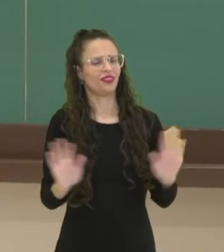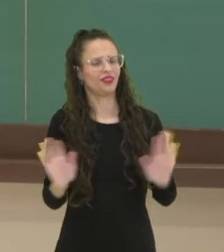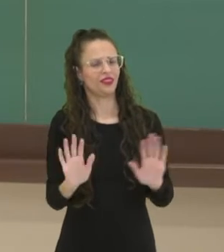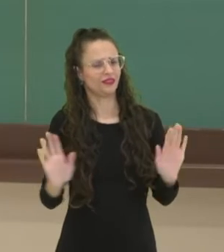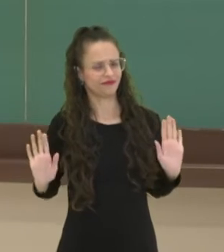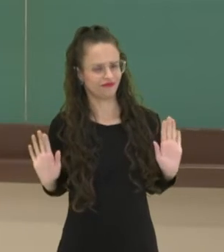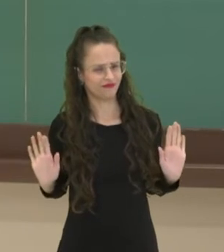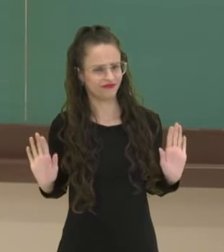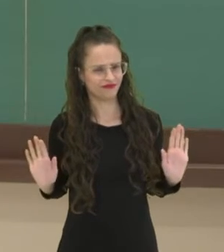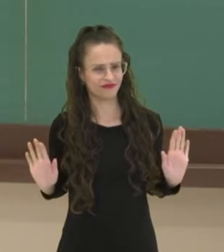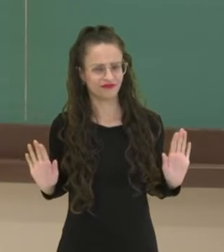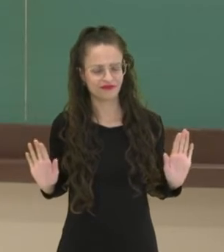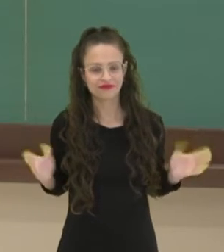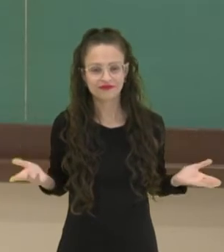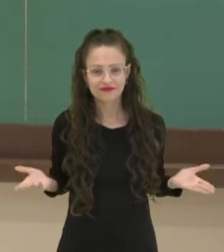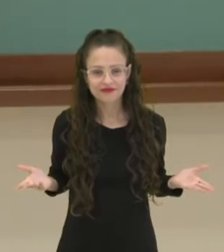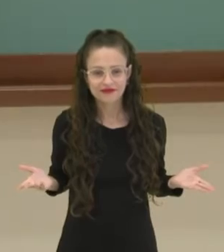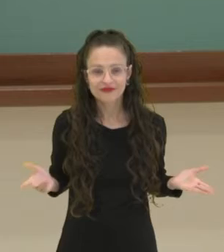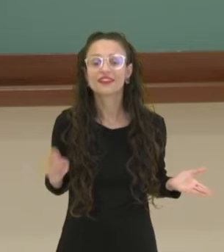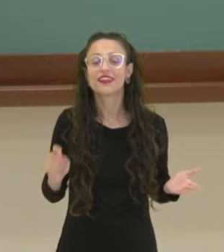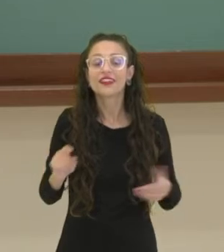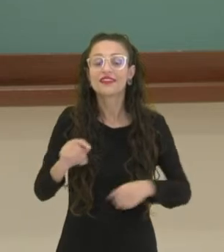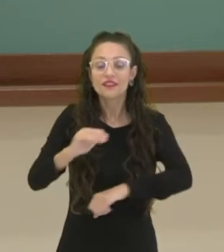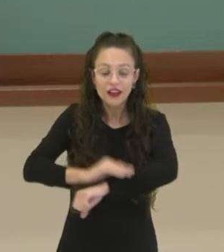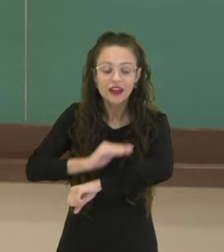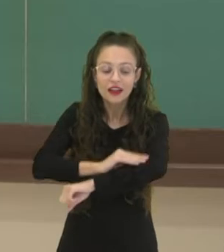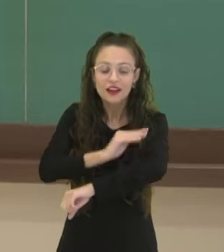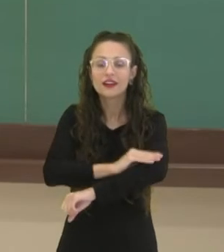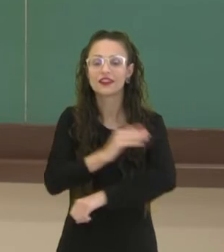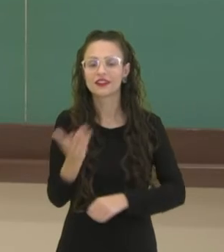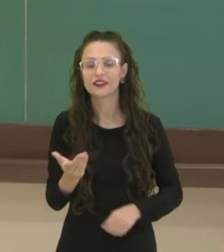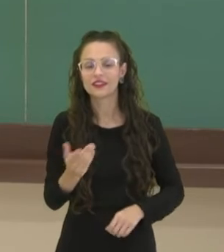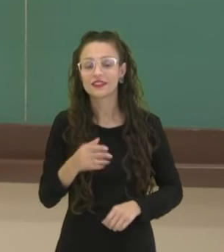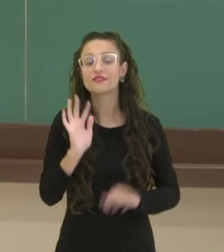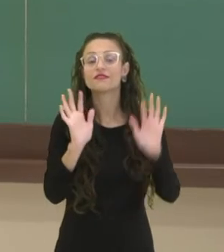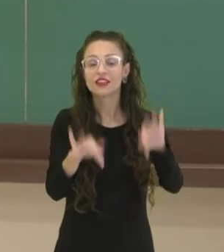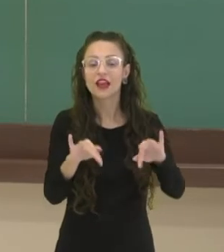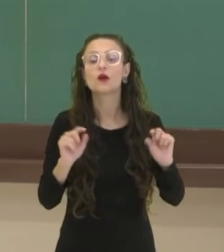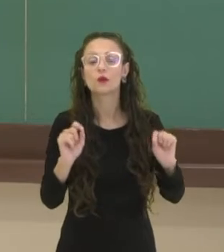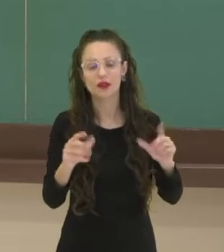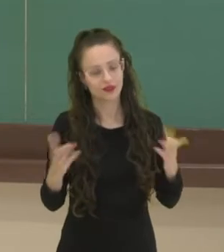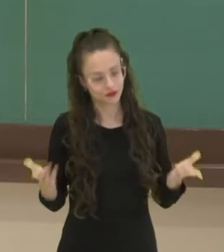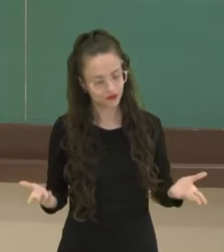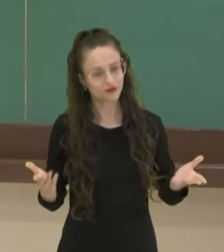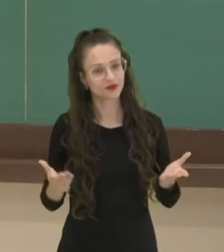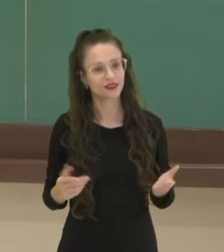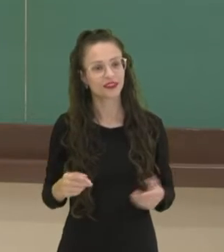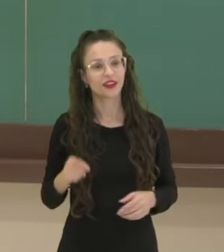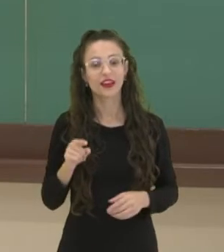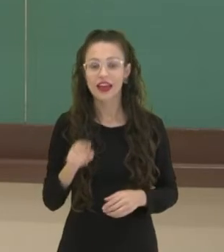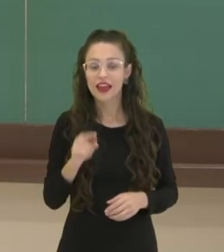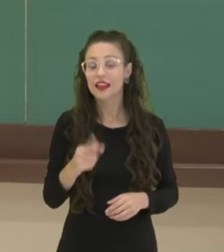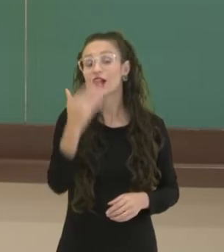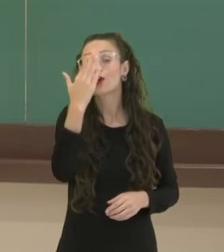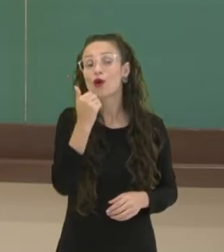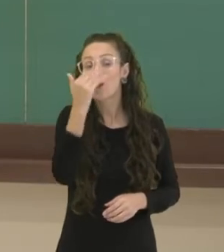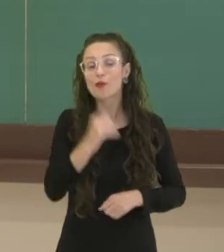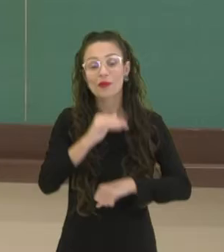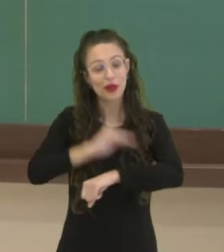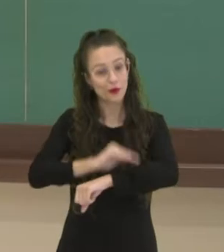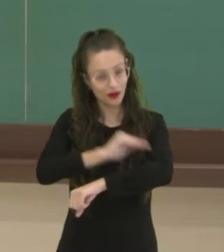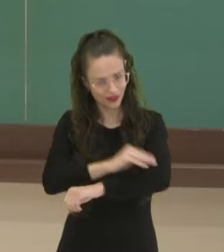O que ela fez com a rã? Qual foi esse final inovador? Muito bem, ela jantou a rã, né?